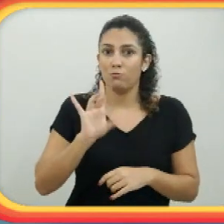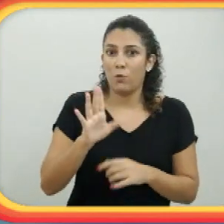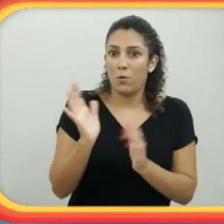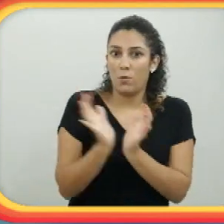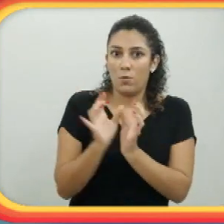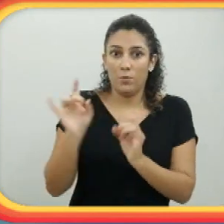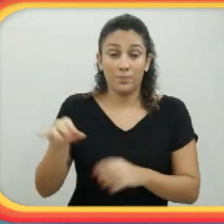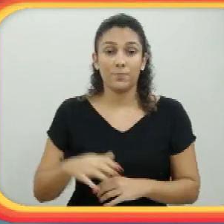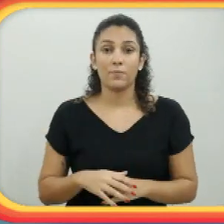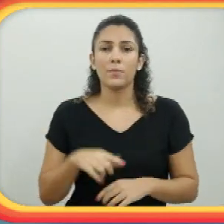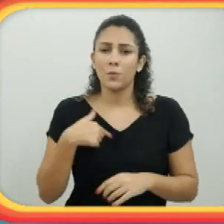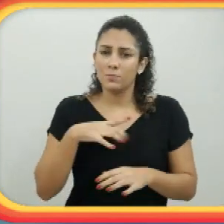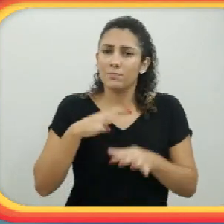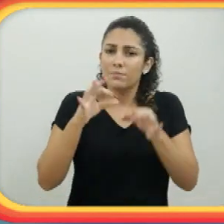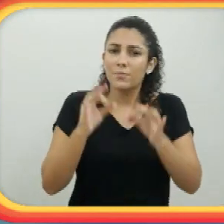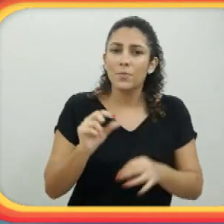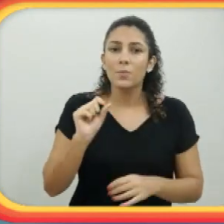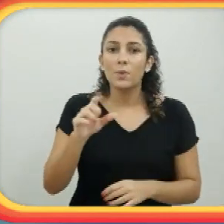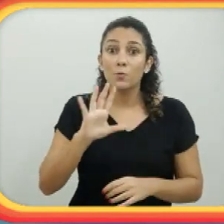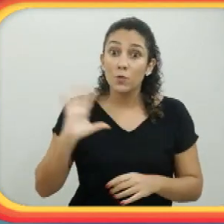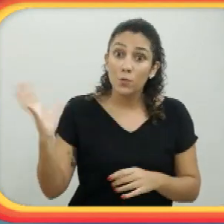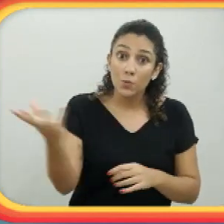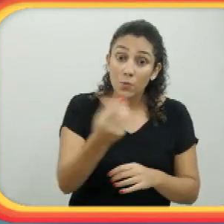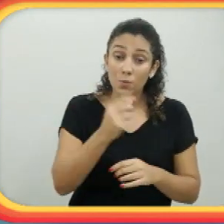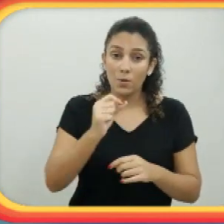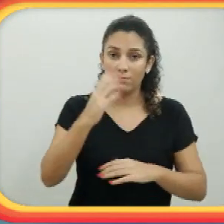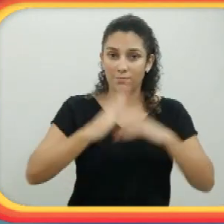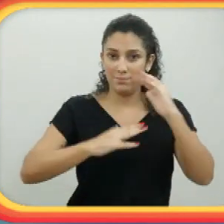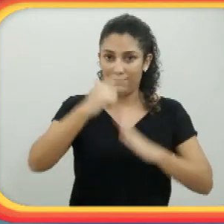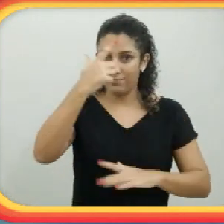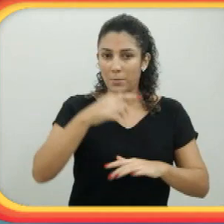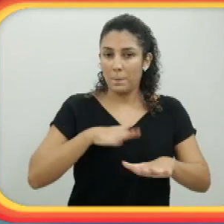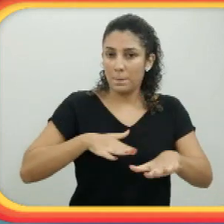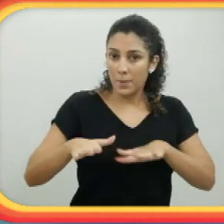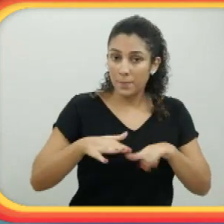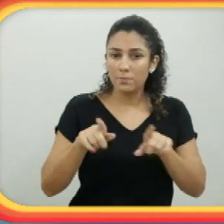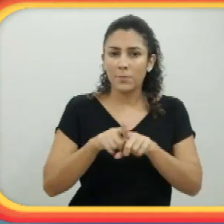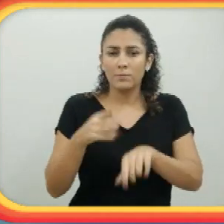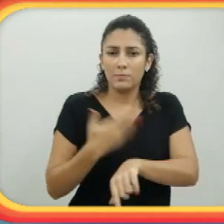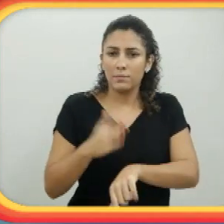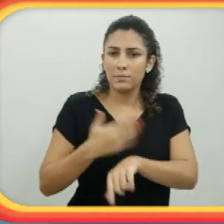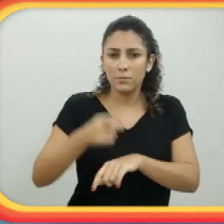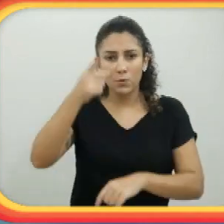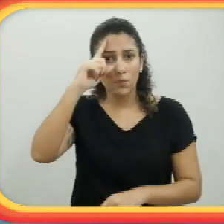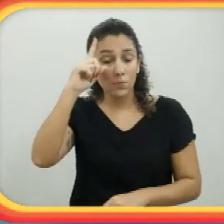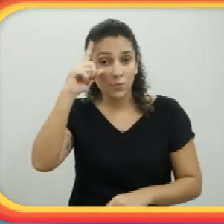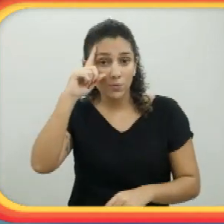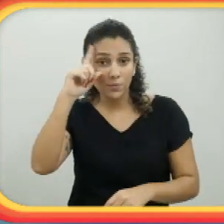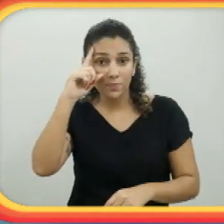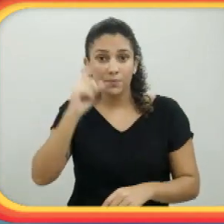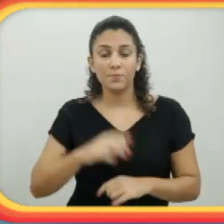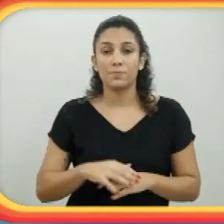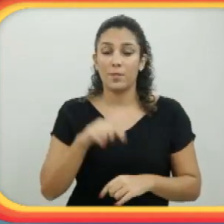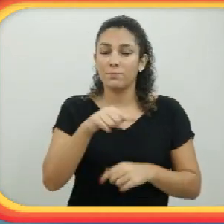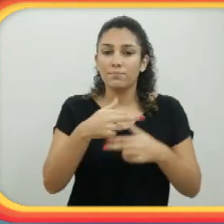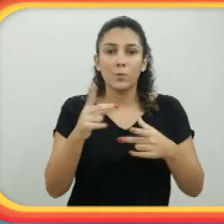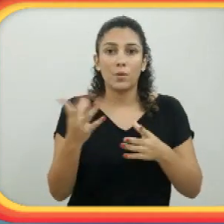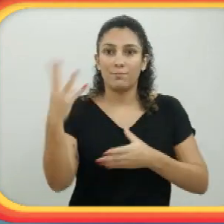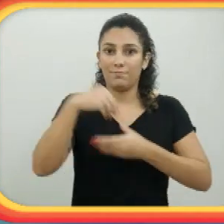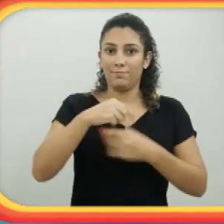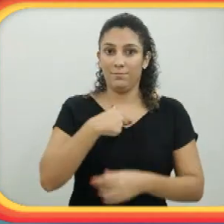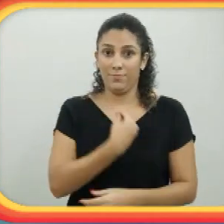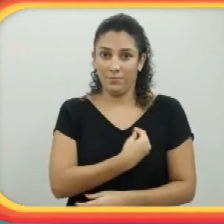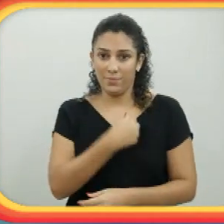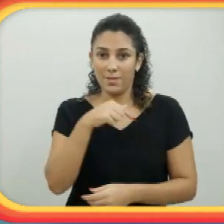pensa em relação à deficiência que a pessoa tem, mas hoje em dia esse não é um empecilho. Com certeza, para todos os